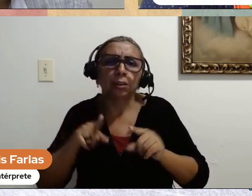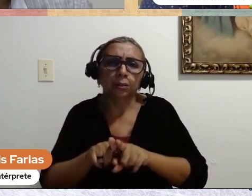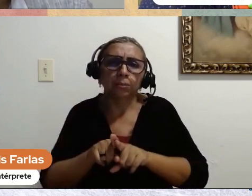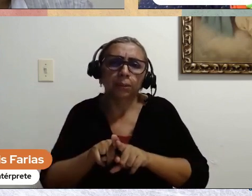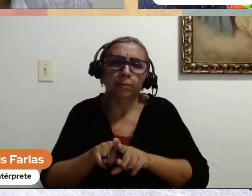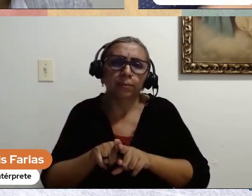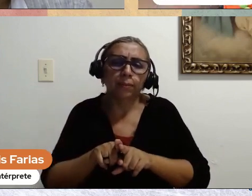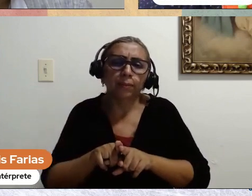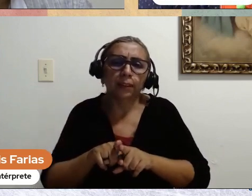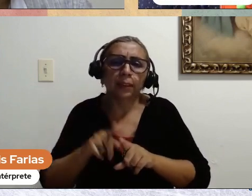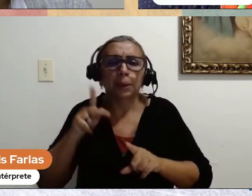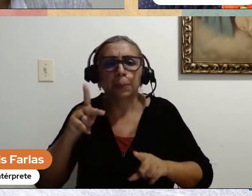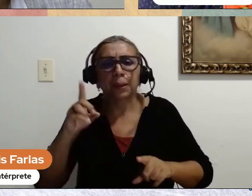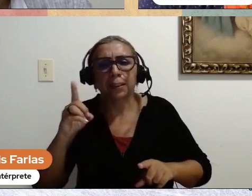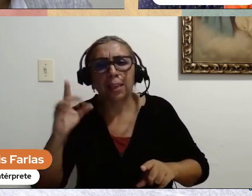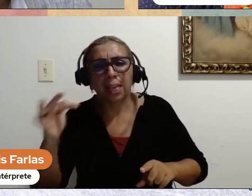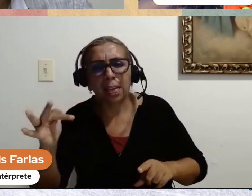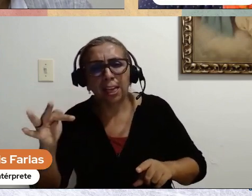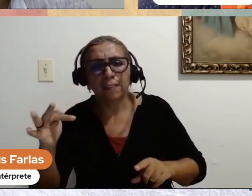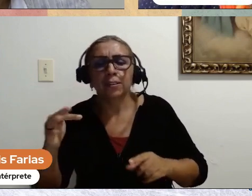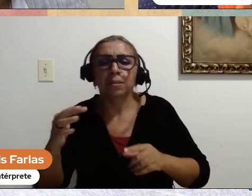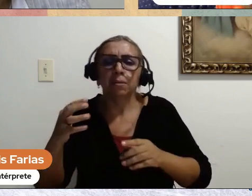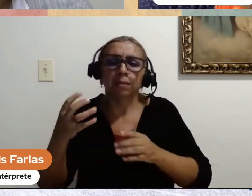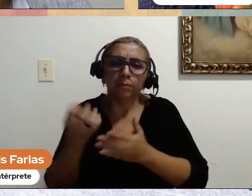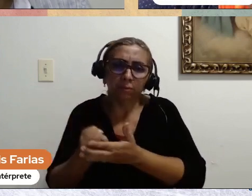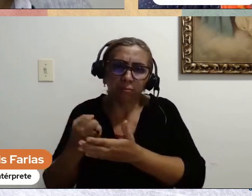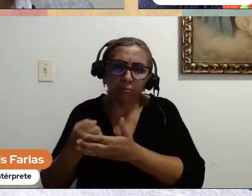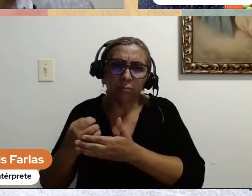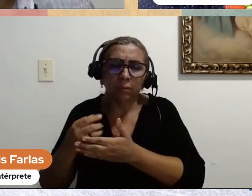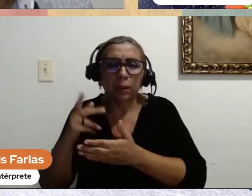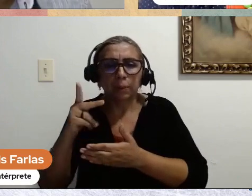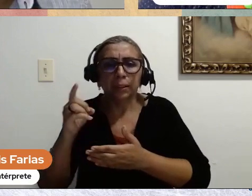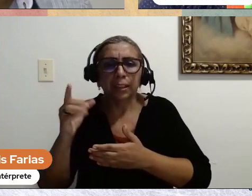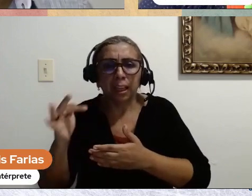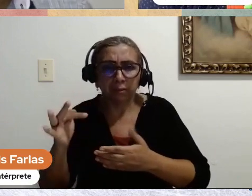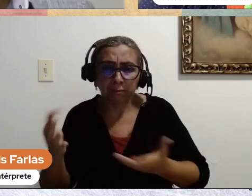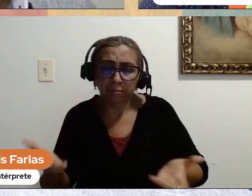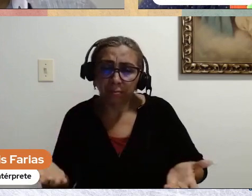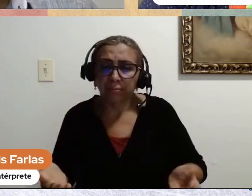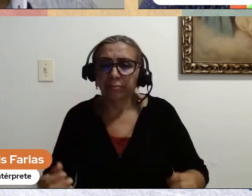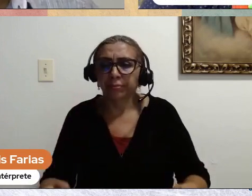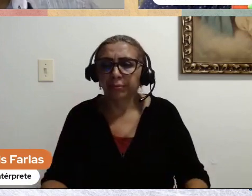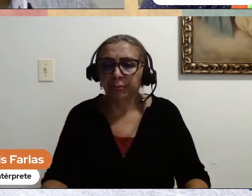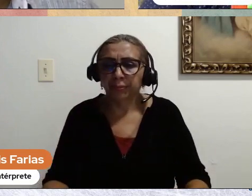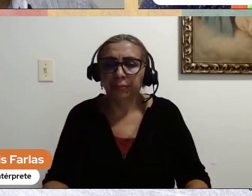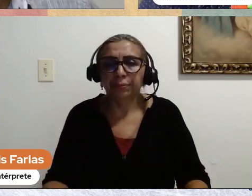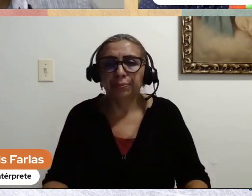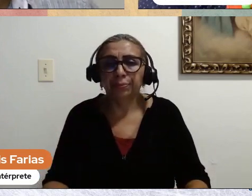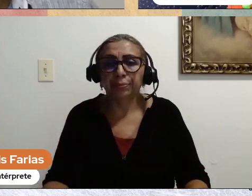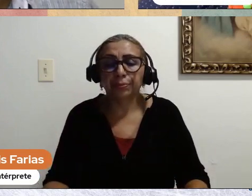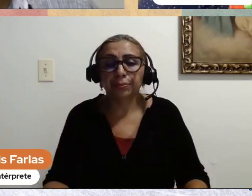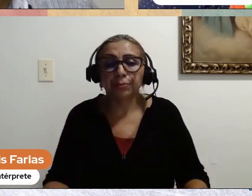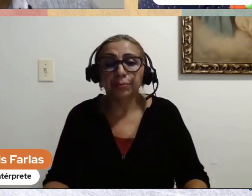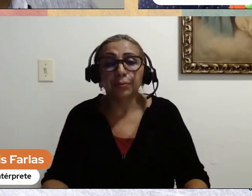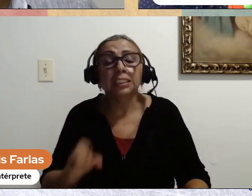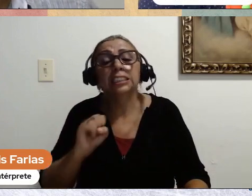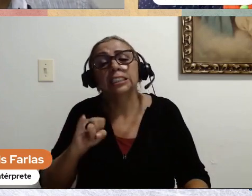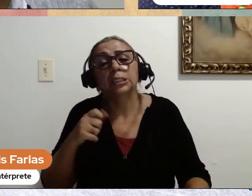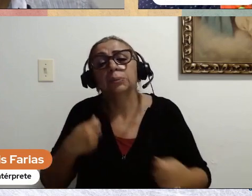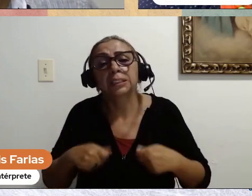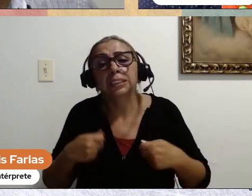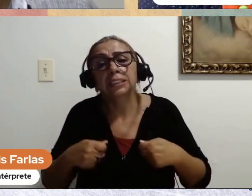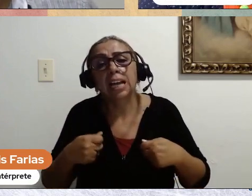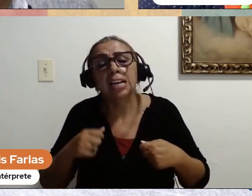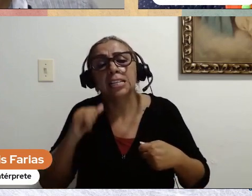no PDF, né, que para preservação digital tem o PDF/A. Então, mas se eu precisar de uma